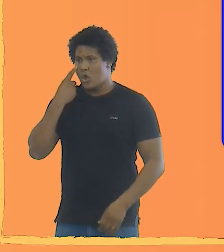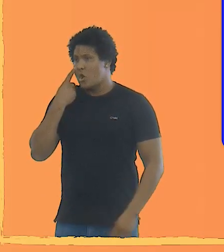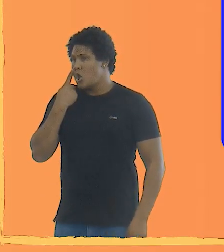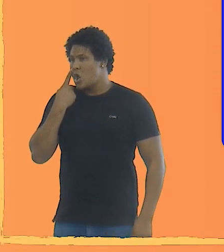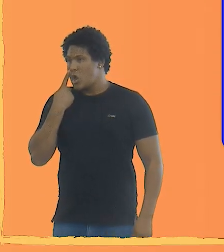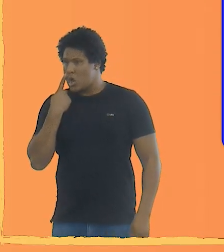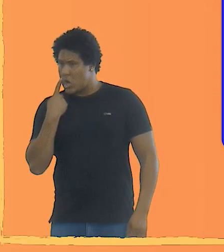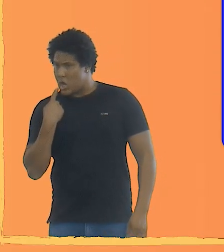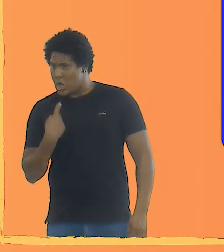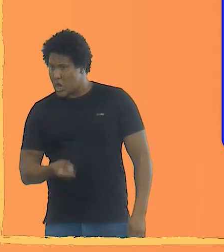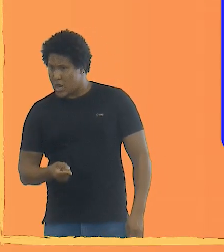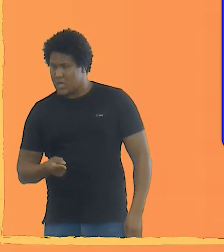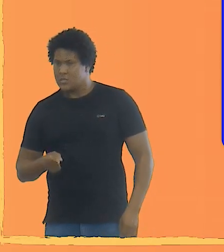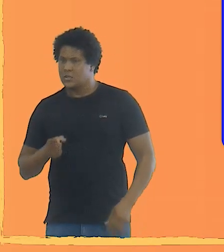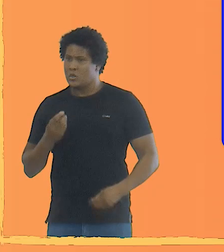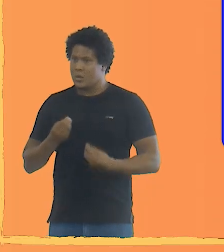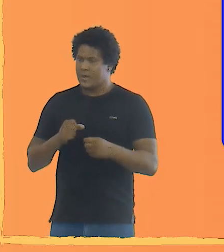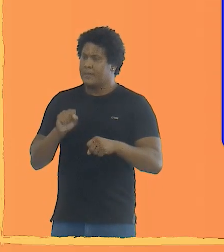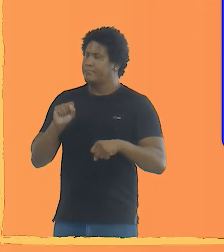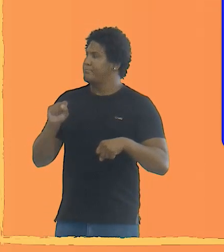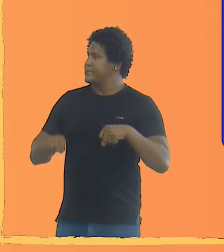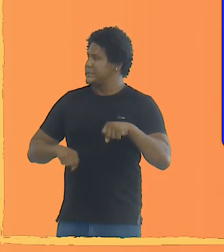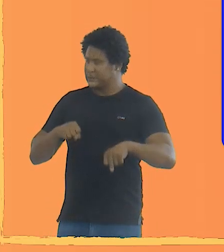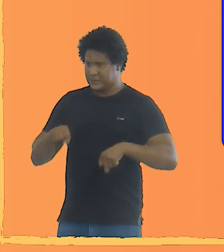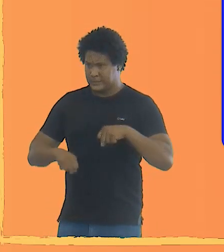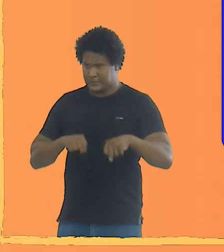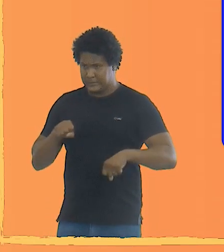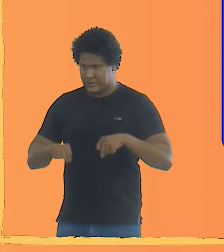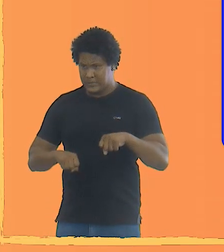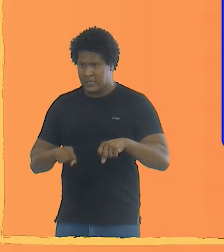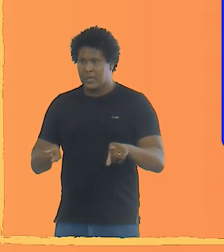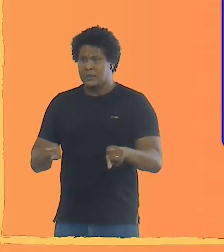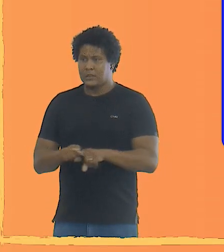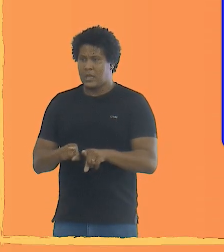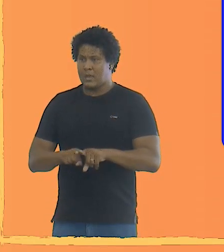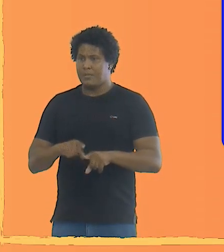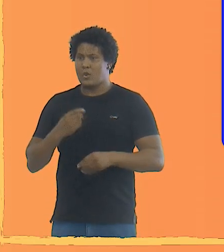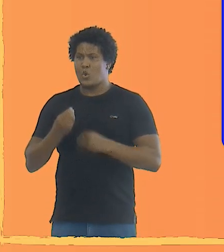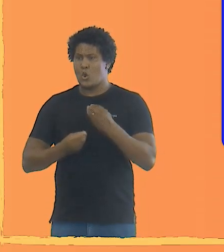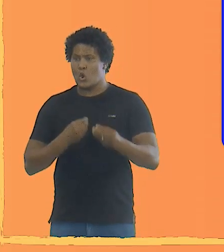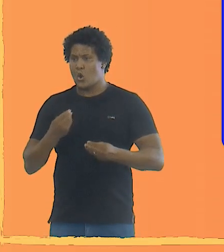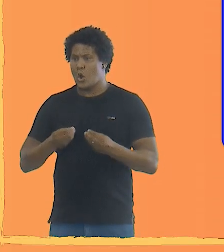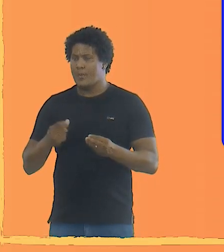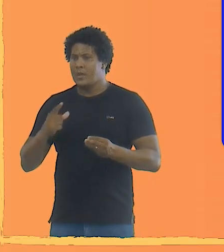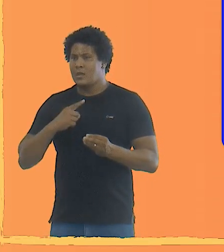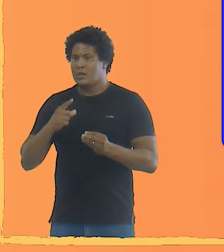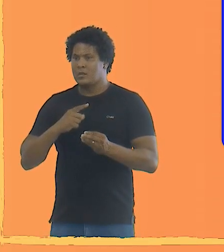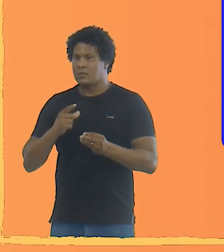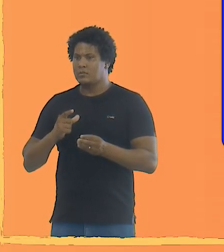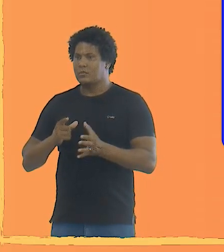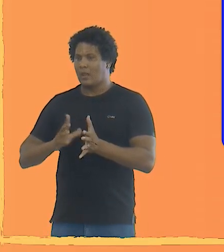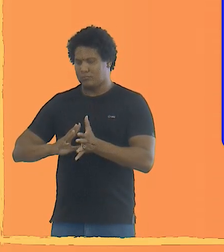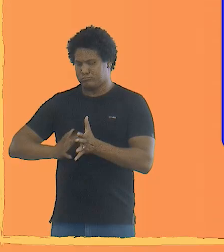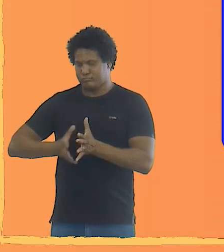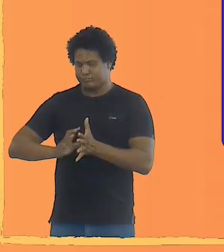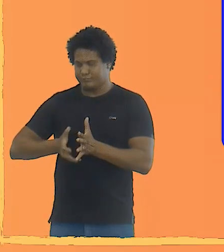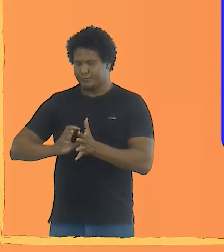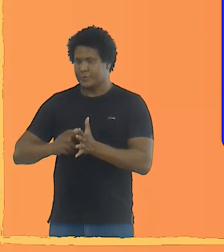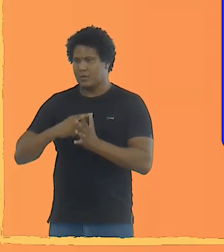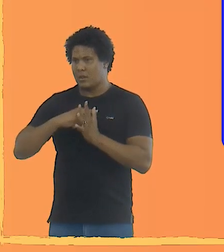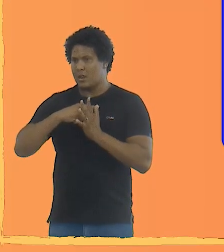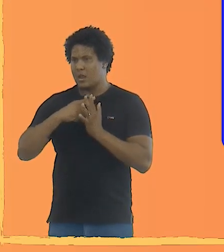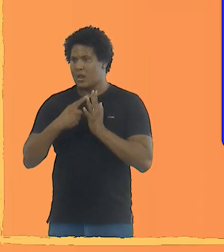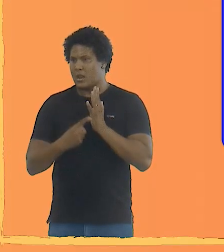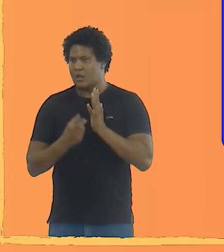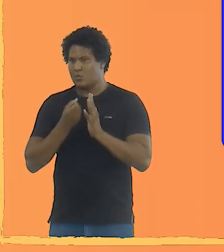seguir e as tabelas que apresentam o número de dentes de cada engrenagem, todos de igual tamanho. Então, tem um desenho